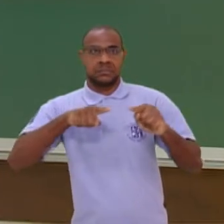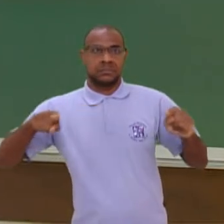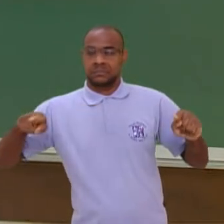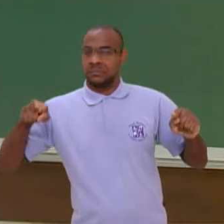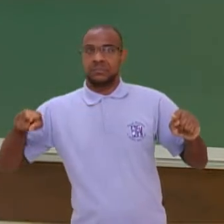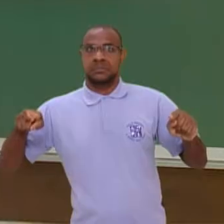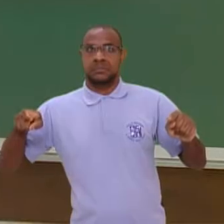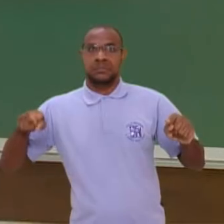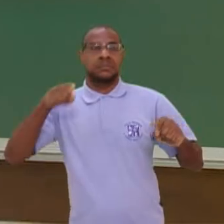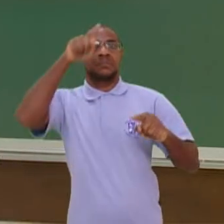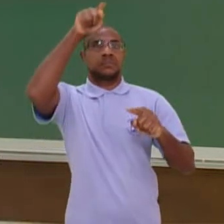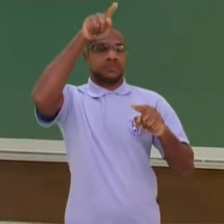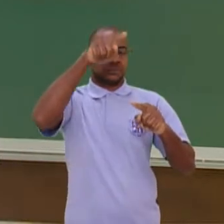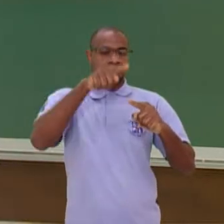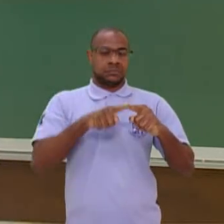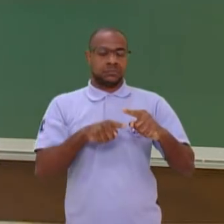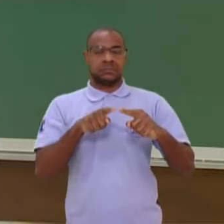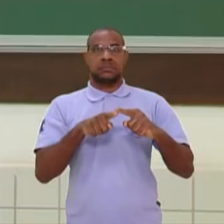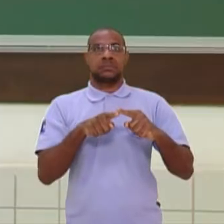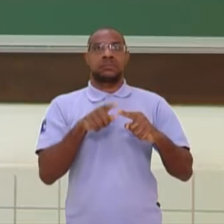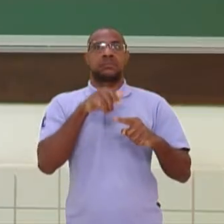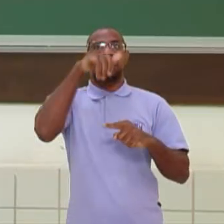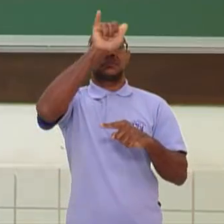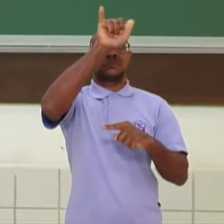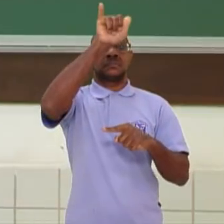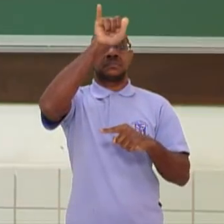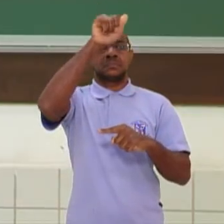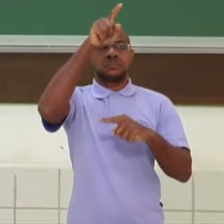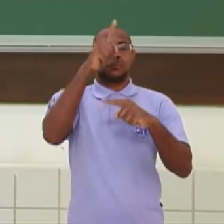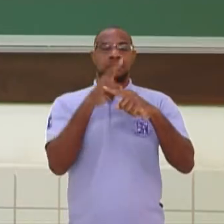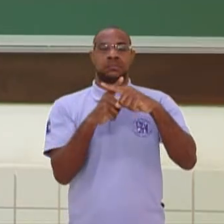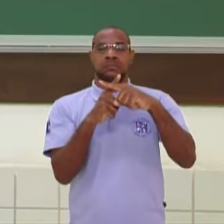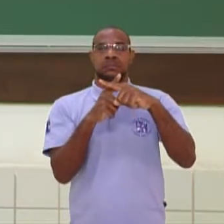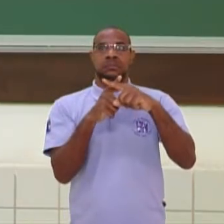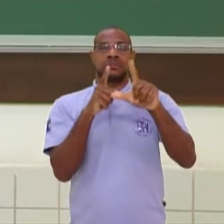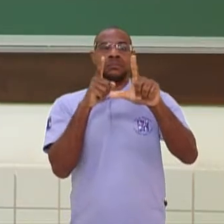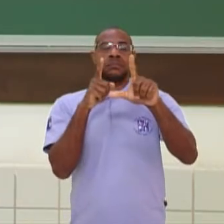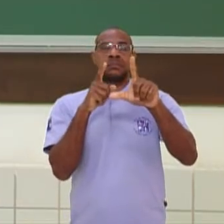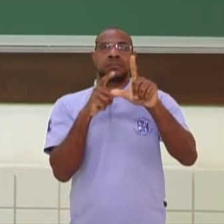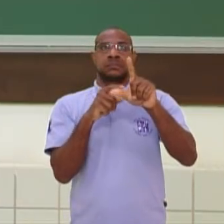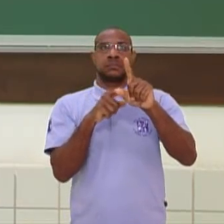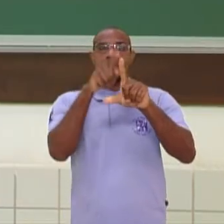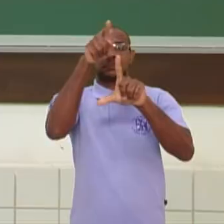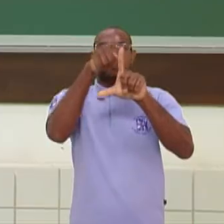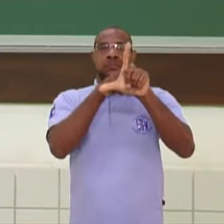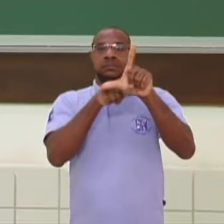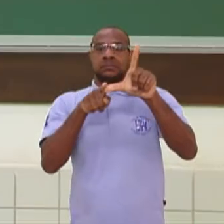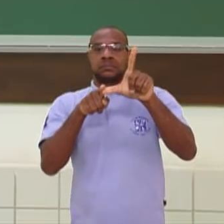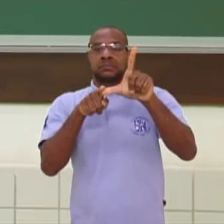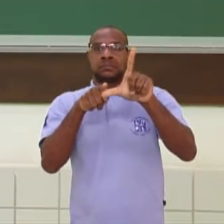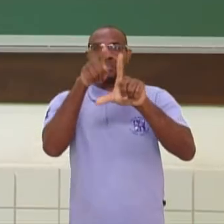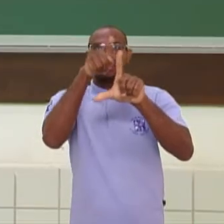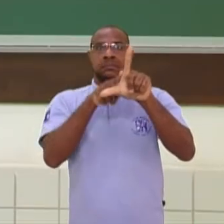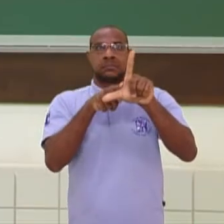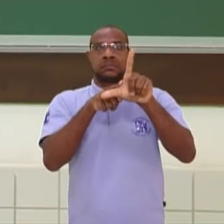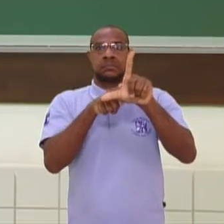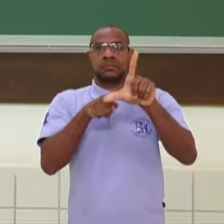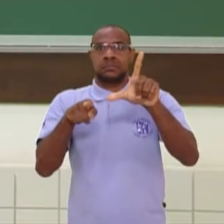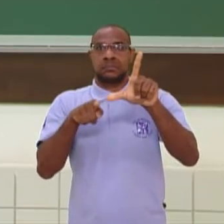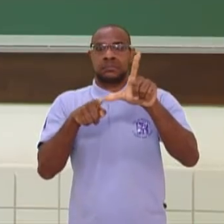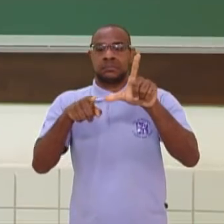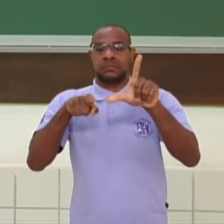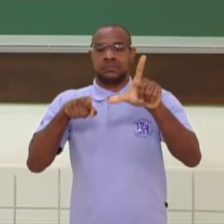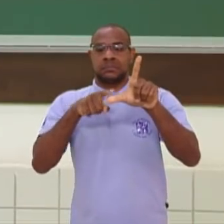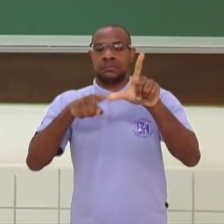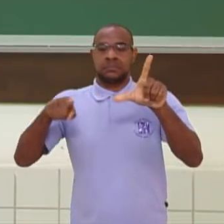assim, eixo Y. Estou trabalhando com dois eixos de coordenada, ou seja, duas dimensões. Agora, vamos imaginar essa